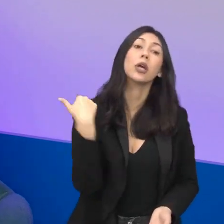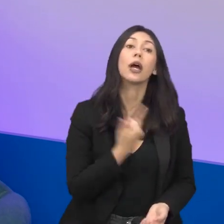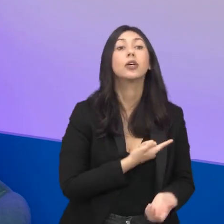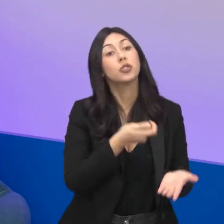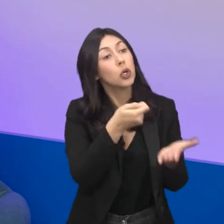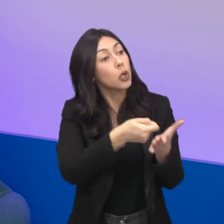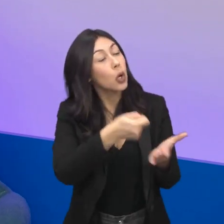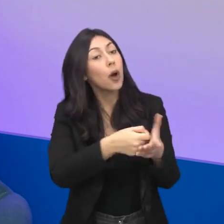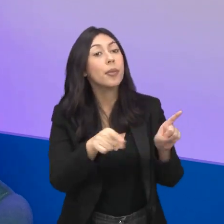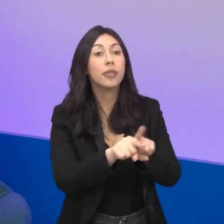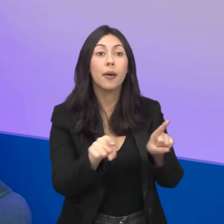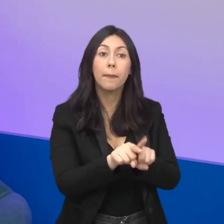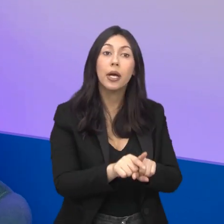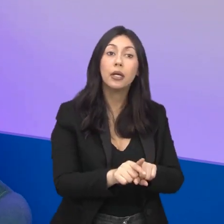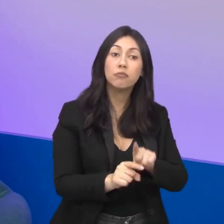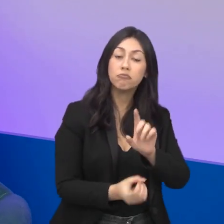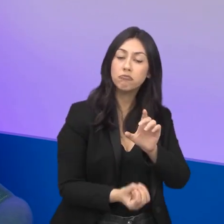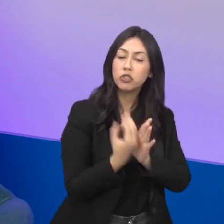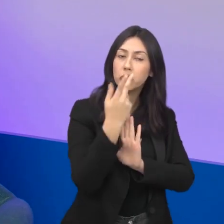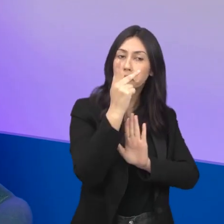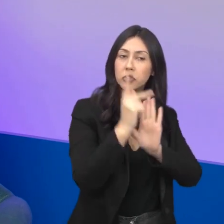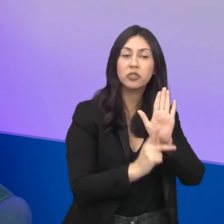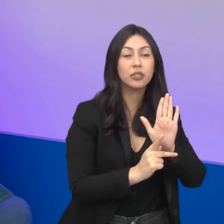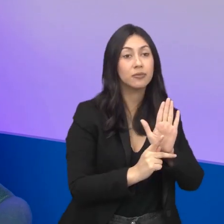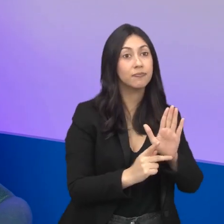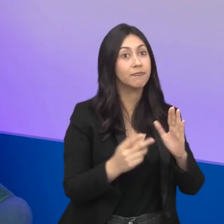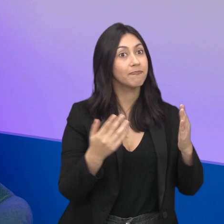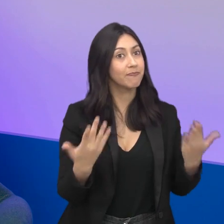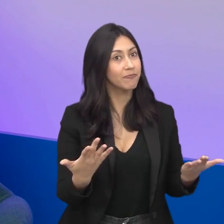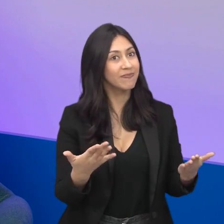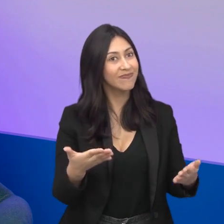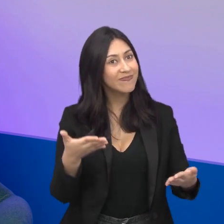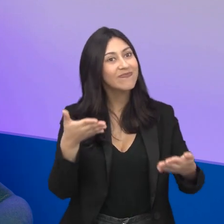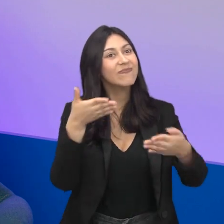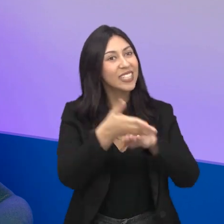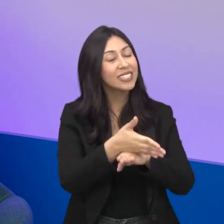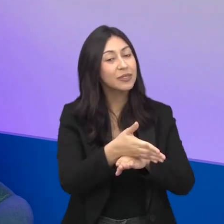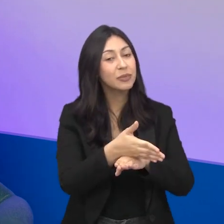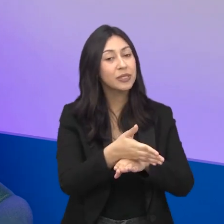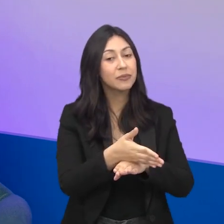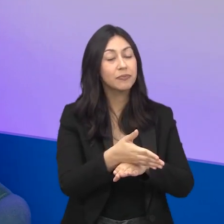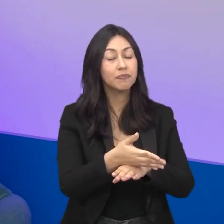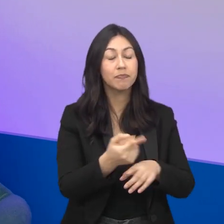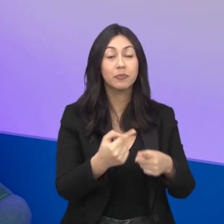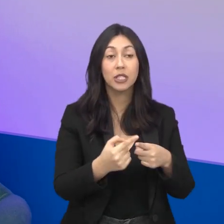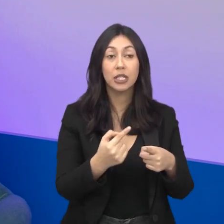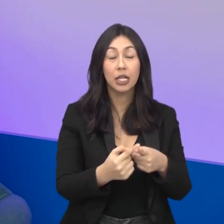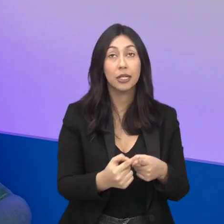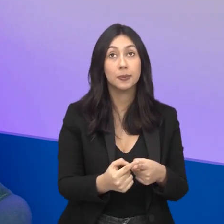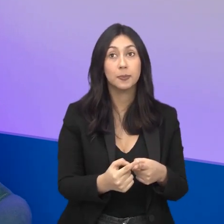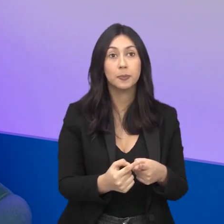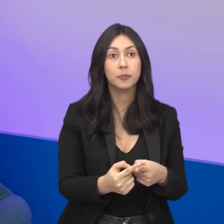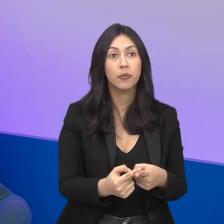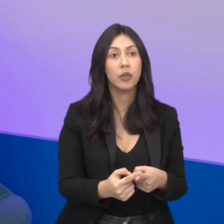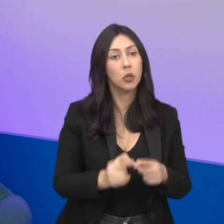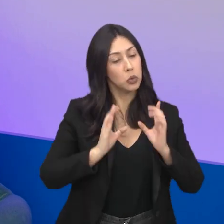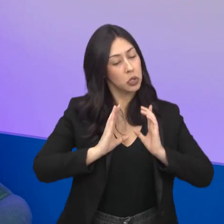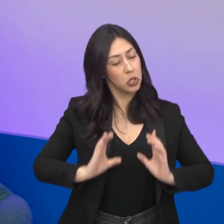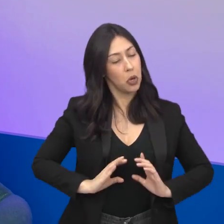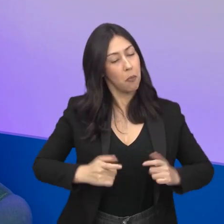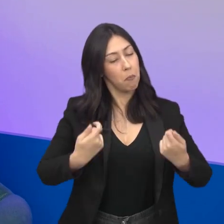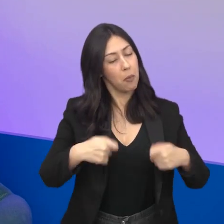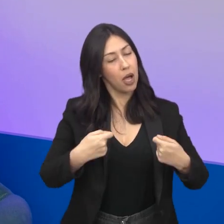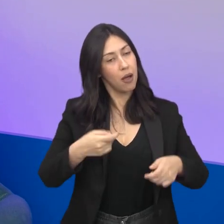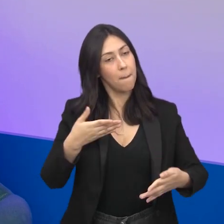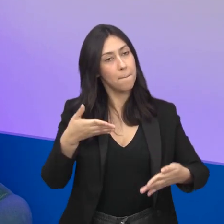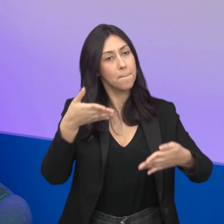prefeitura, a gente vai lá e cobra ou faz um projeto para contribuir. Então, participe, porque é só com a participação do